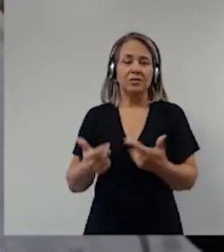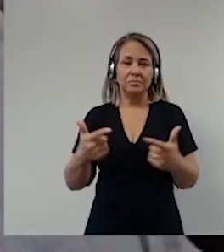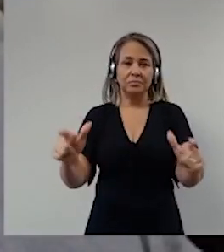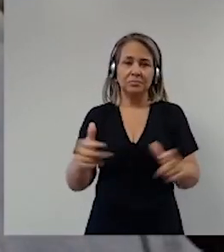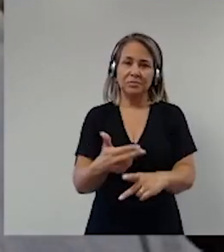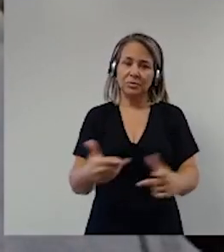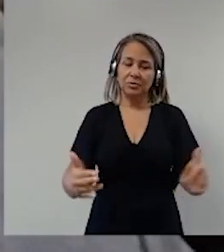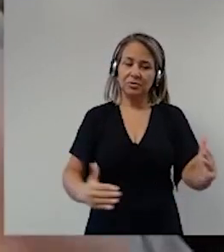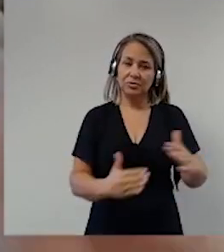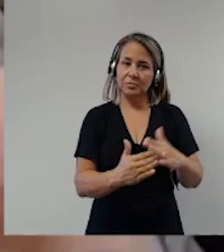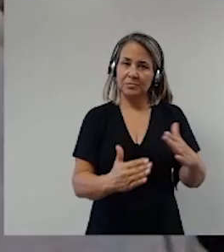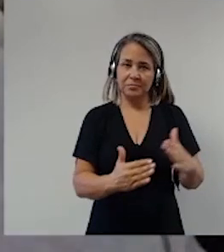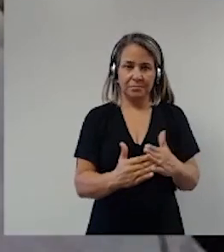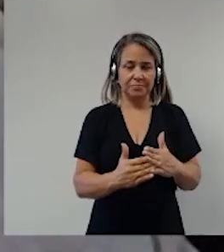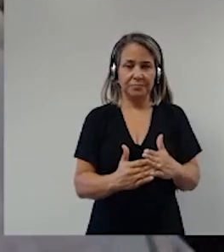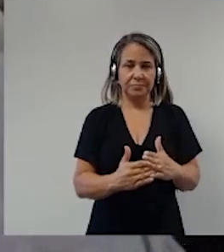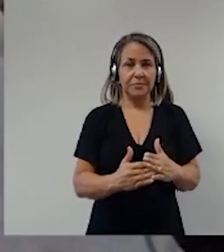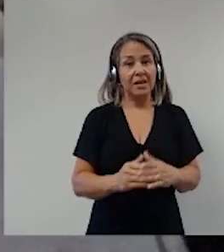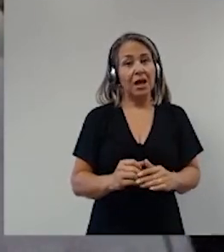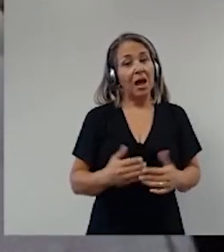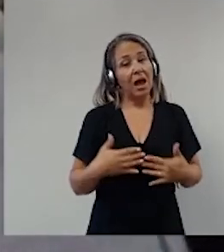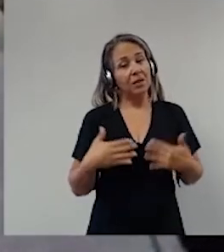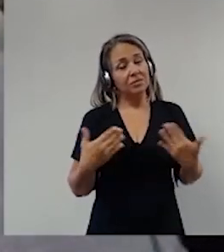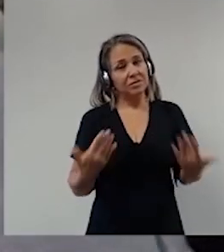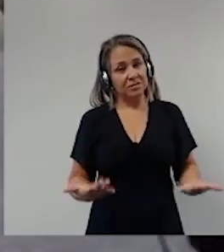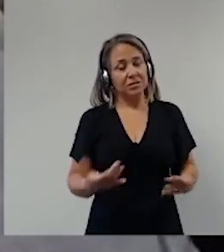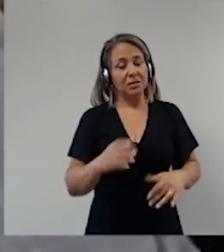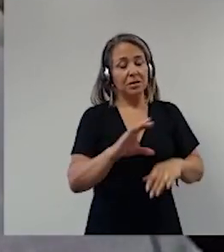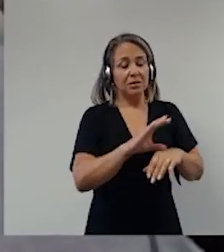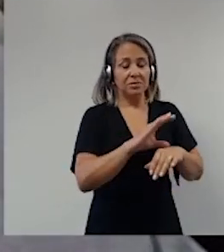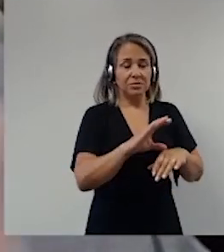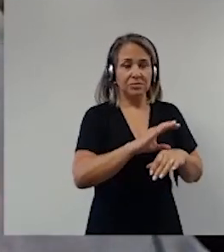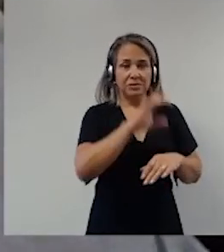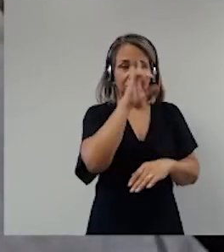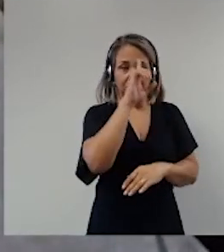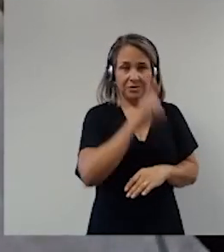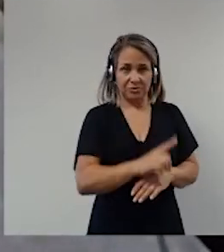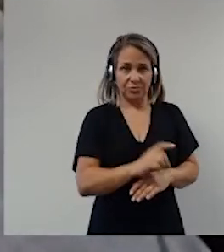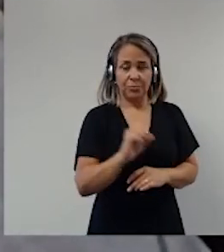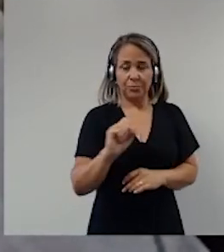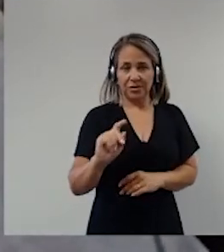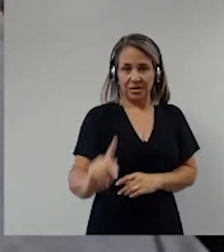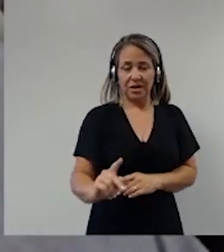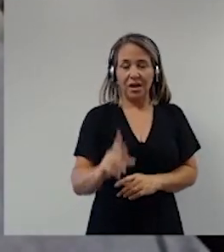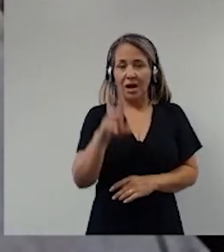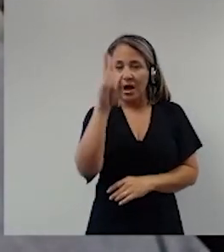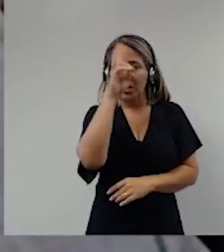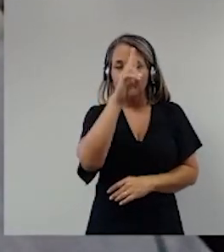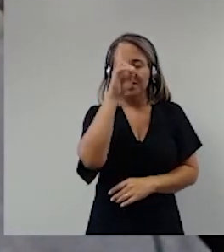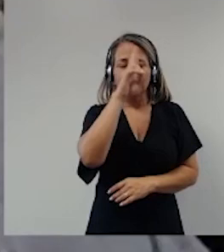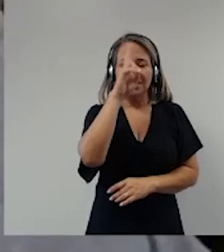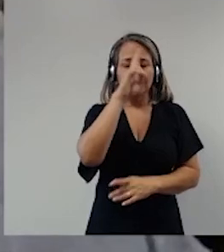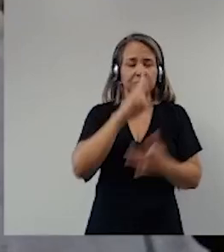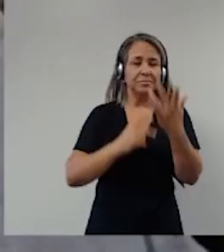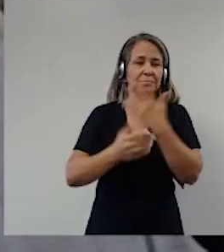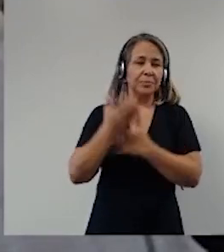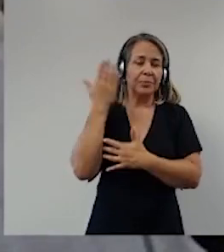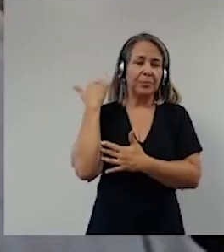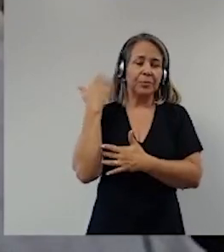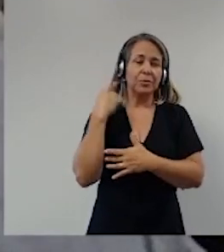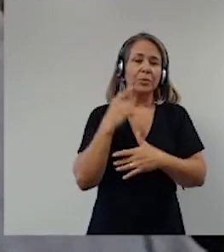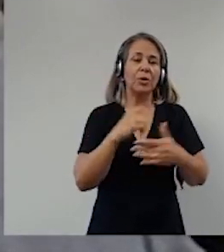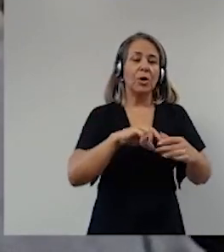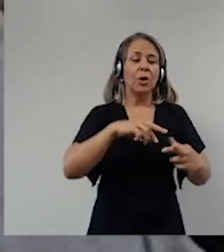outra limitação, exceto as que a própria Constituição estabelece. E aí eu lembro o que está no